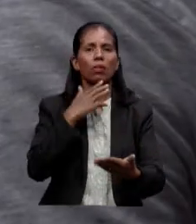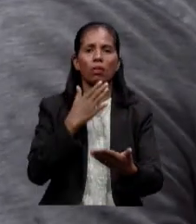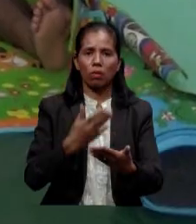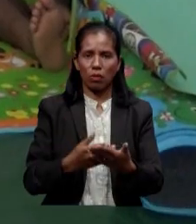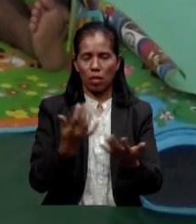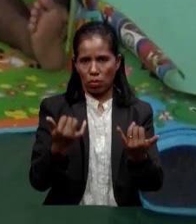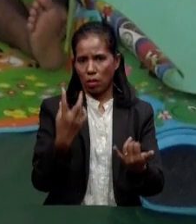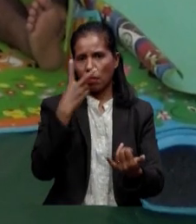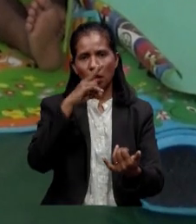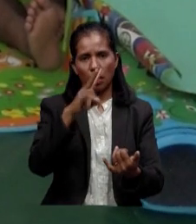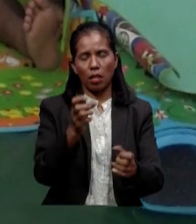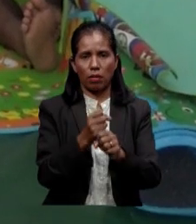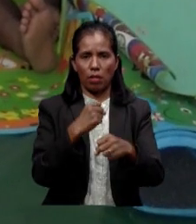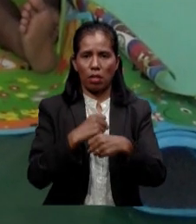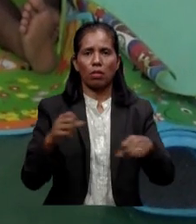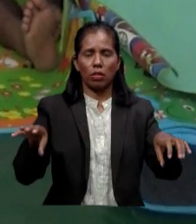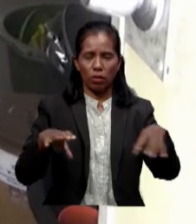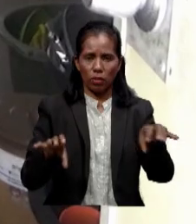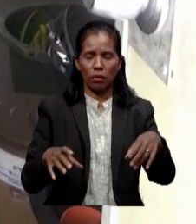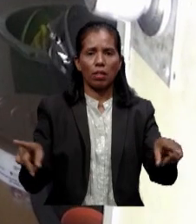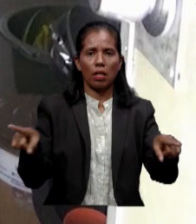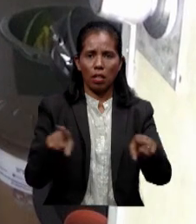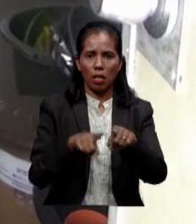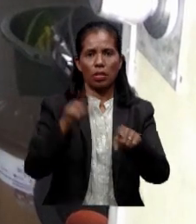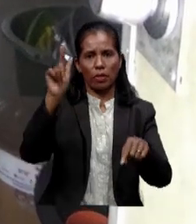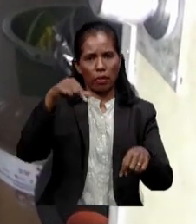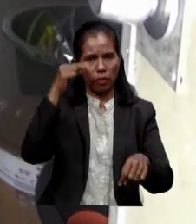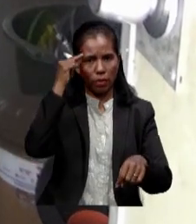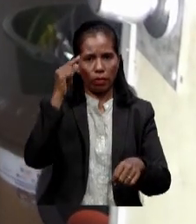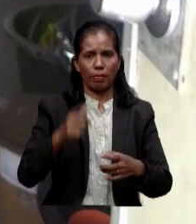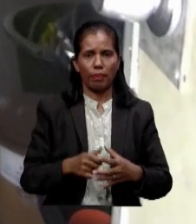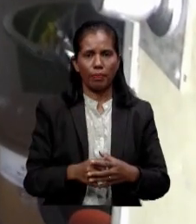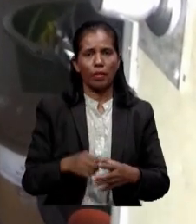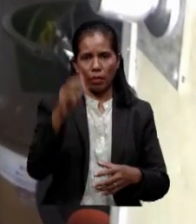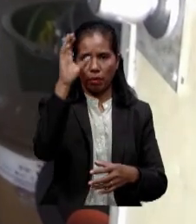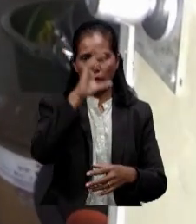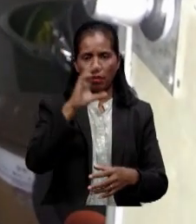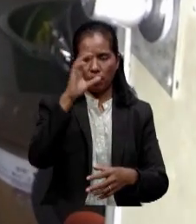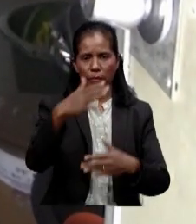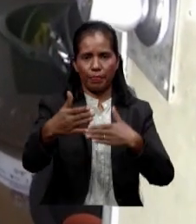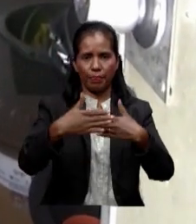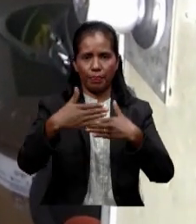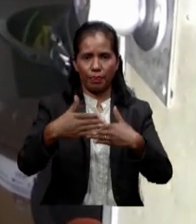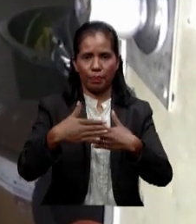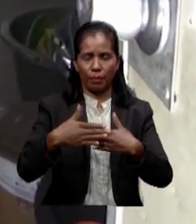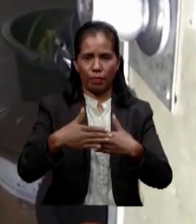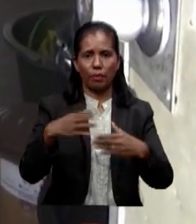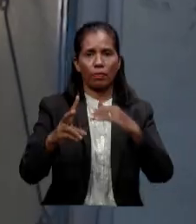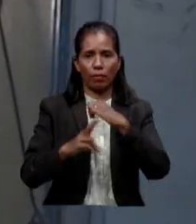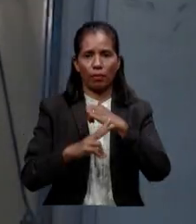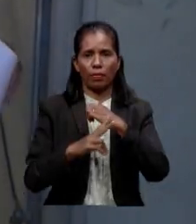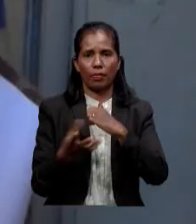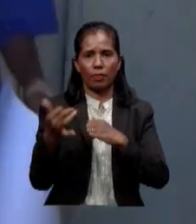bahare halo sirne servisu nudar governantes buka hak basic ba vítima